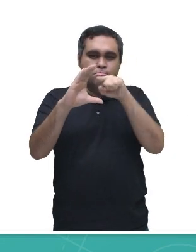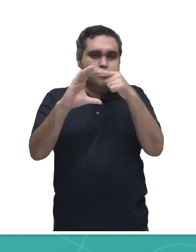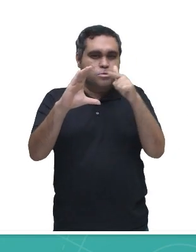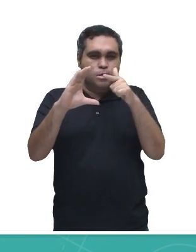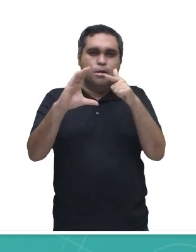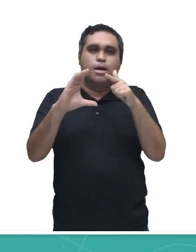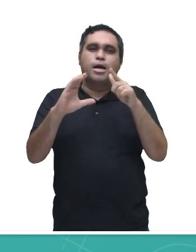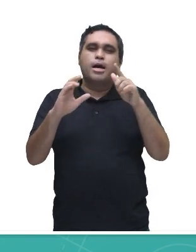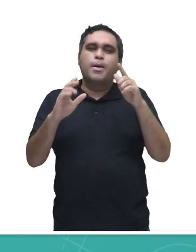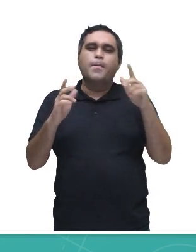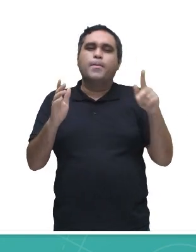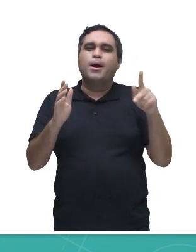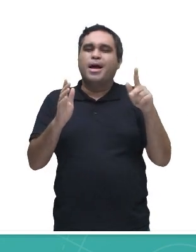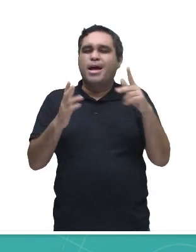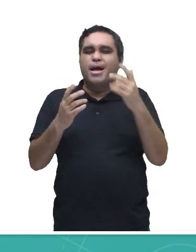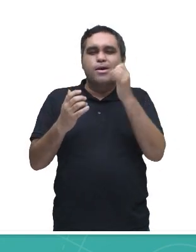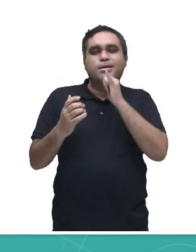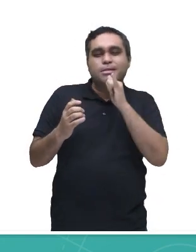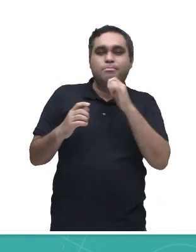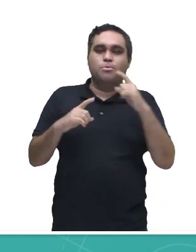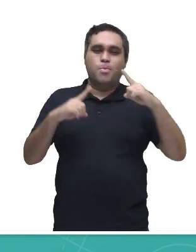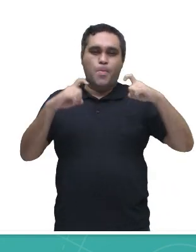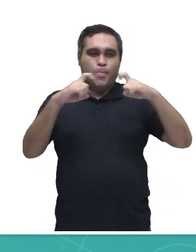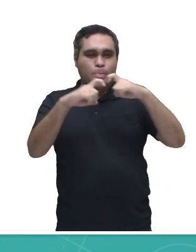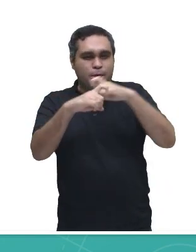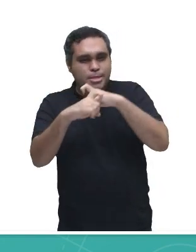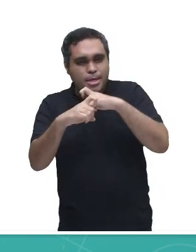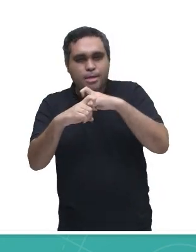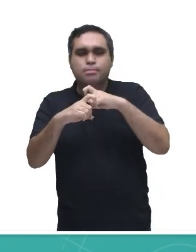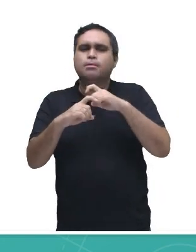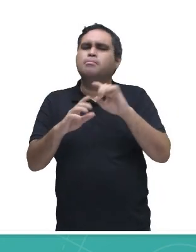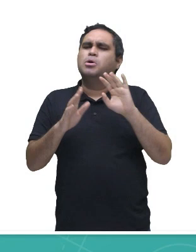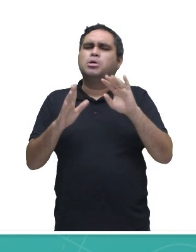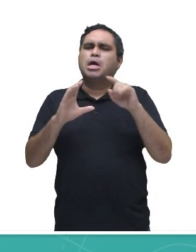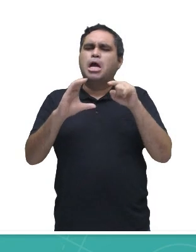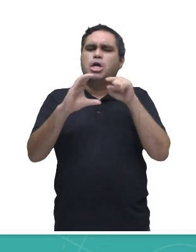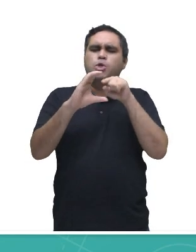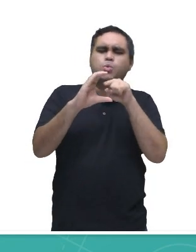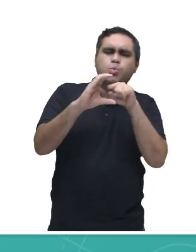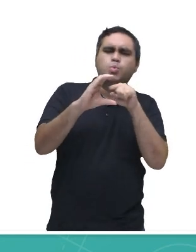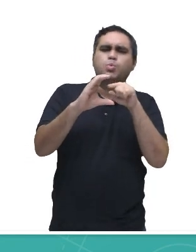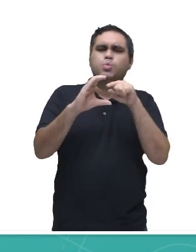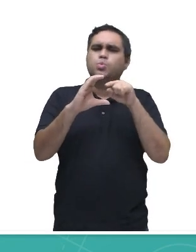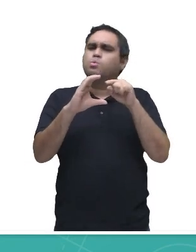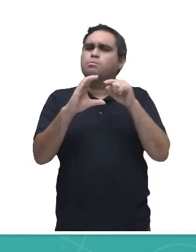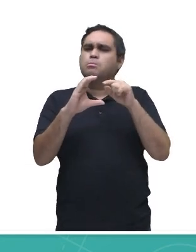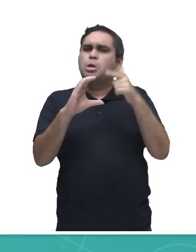professora, o que é isso de ter núcleo delimitado, de não ter núcleo